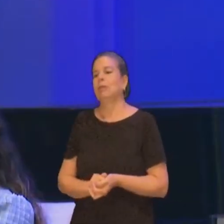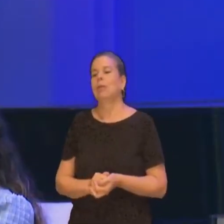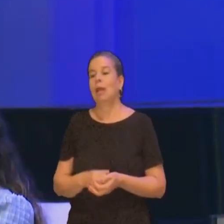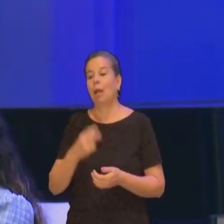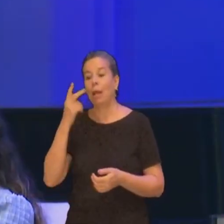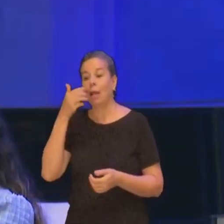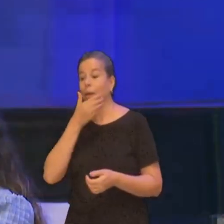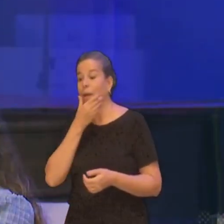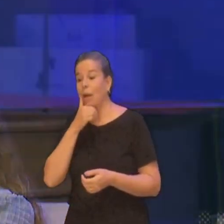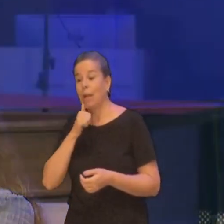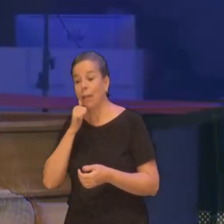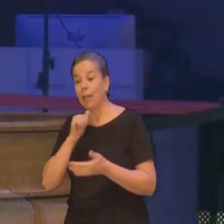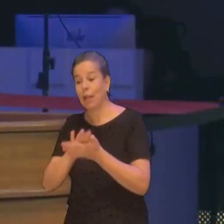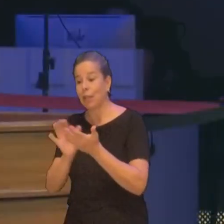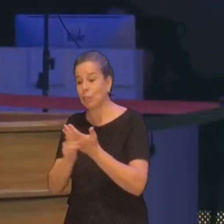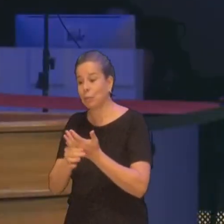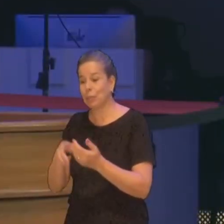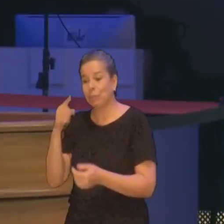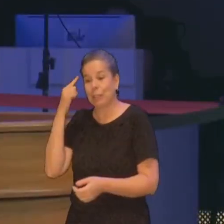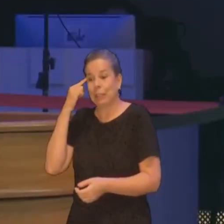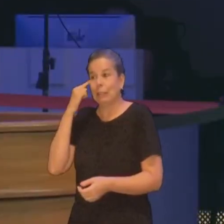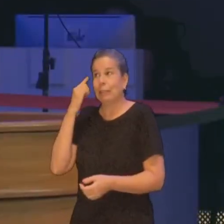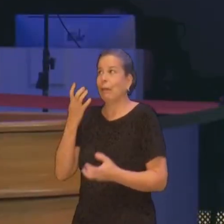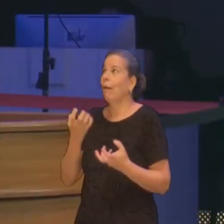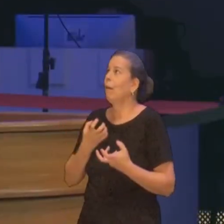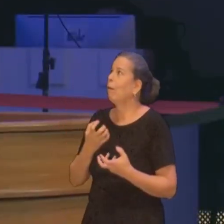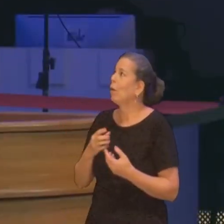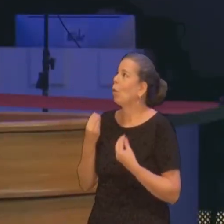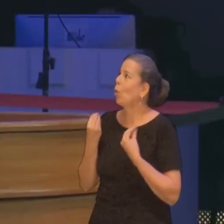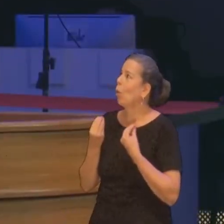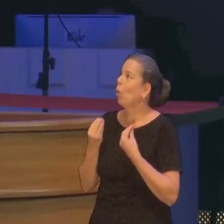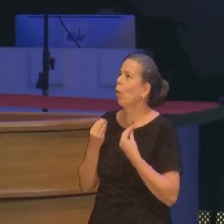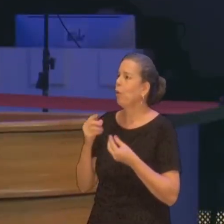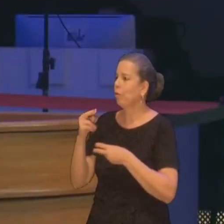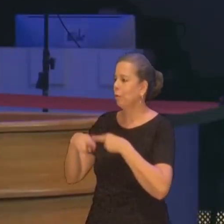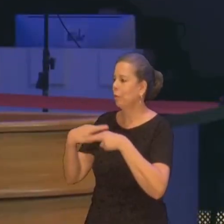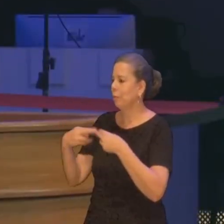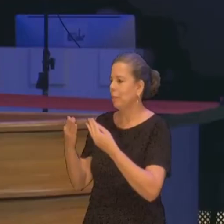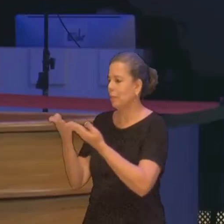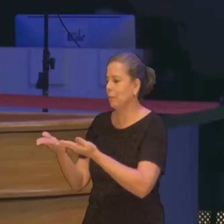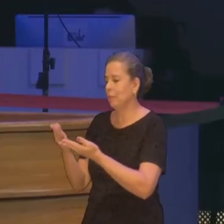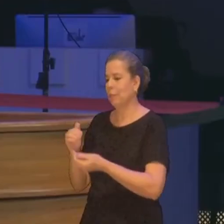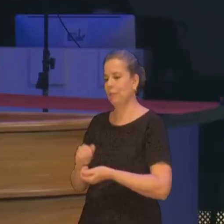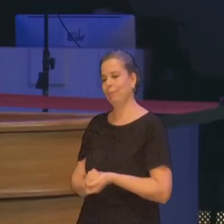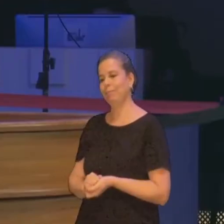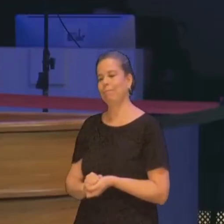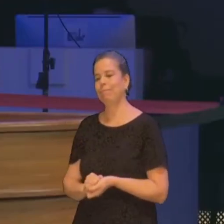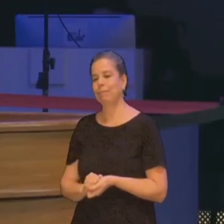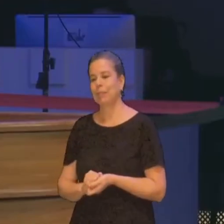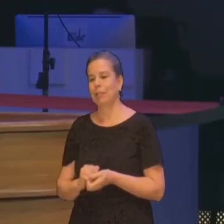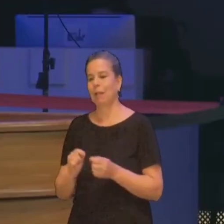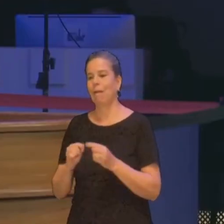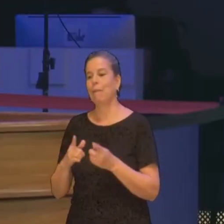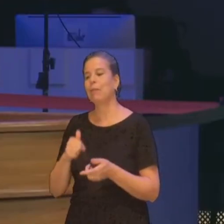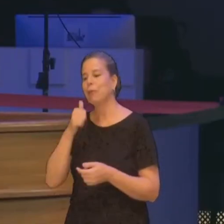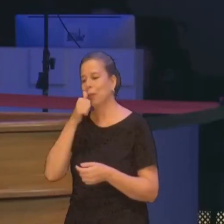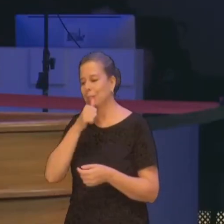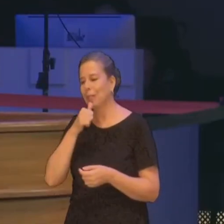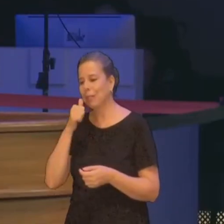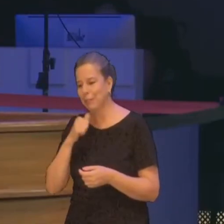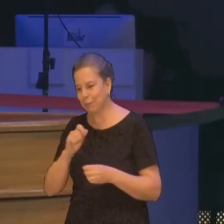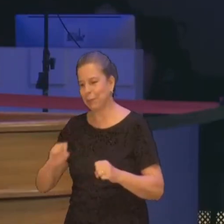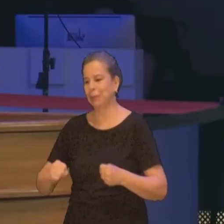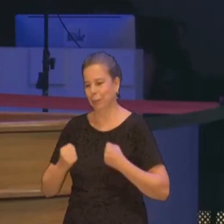esposa e fala: meu Deus, como eu vou presenteá-la agora? Mas vem o sacrifício, vem